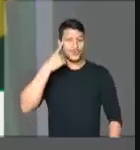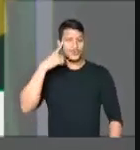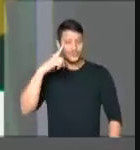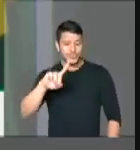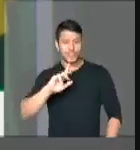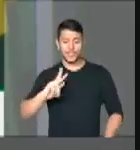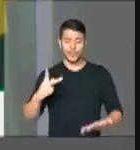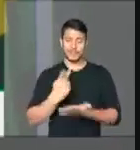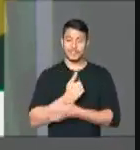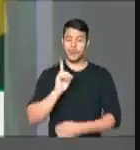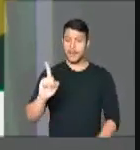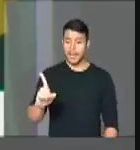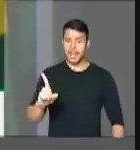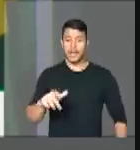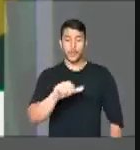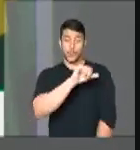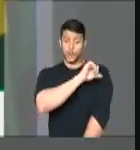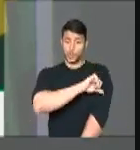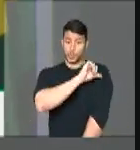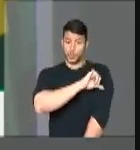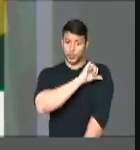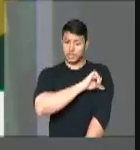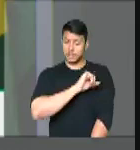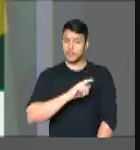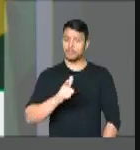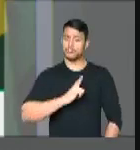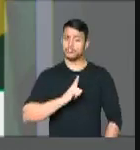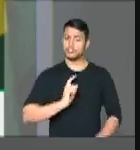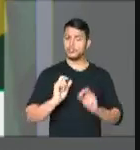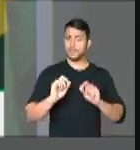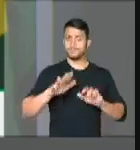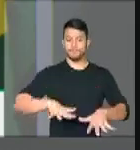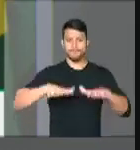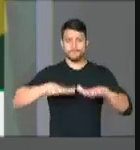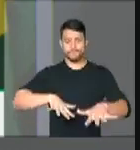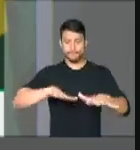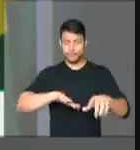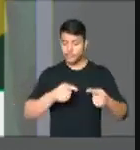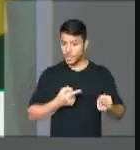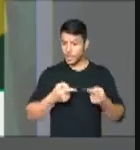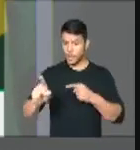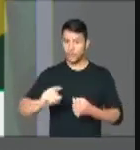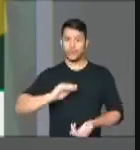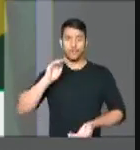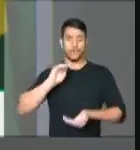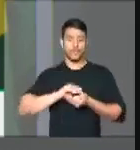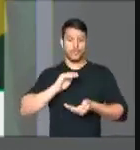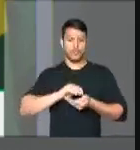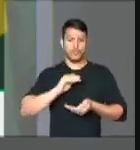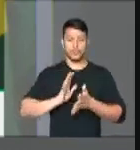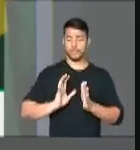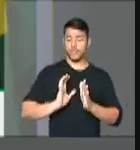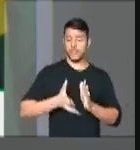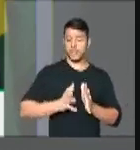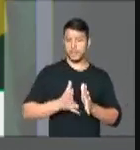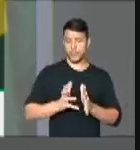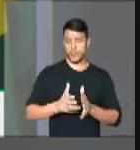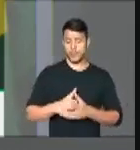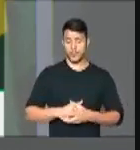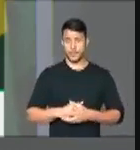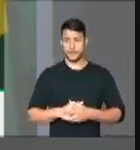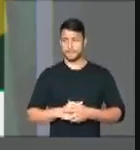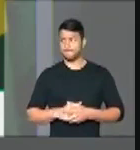Rio de Janeiro, onde a gente fazia um movimento, se eu não me engano, contra o fundo eleitoral ou o fundão